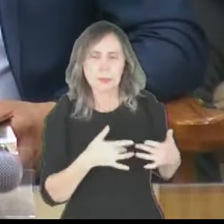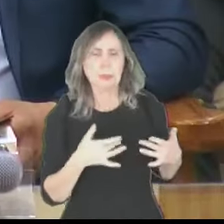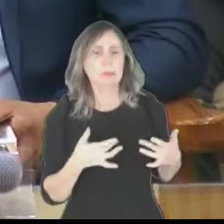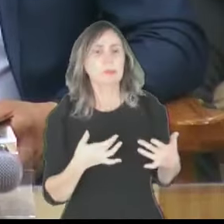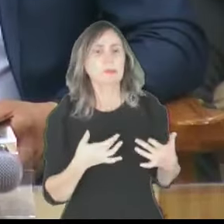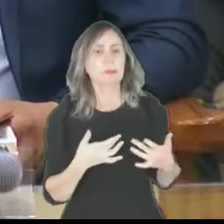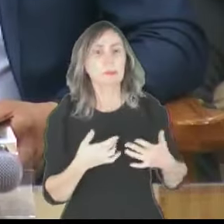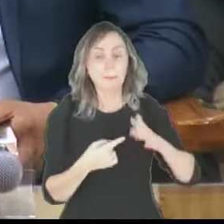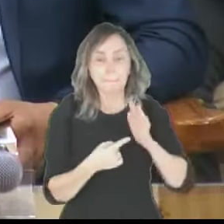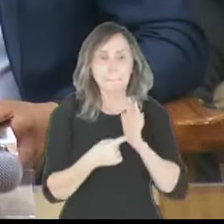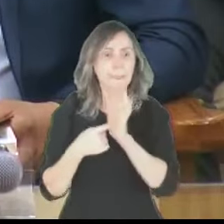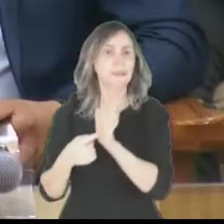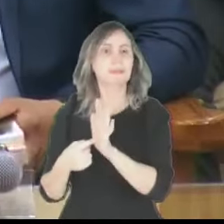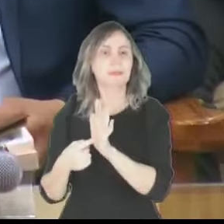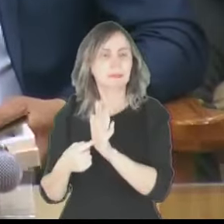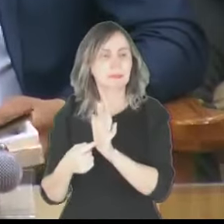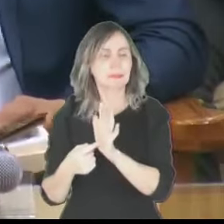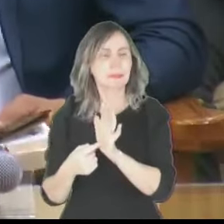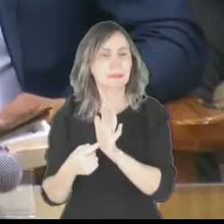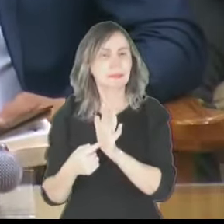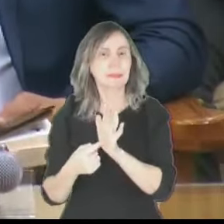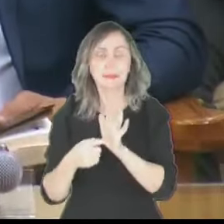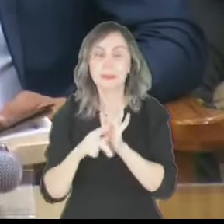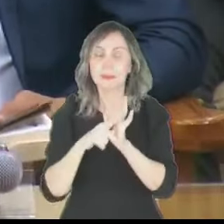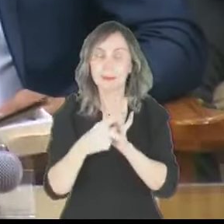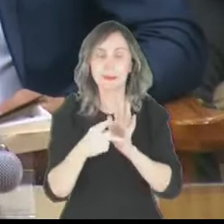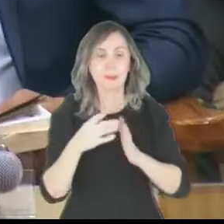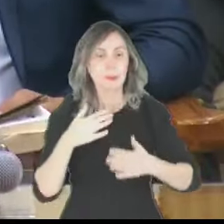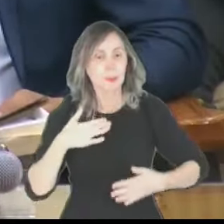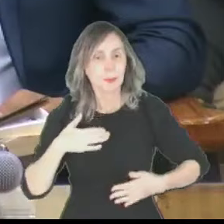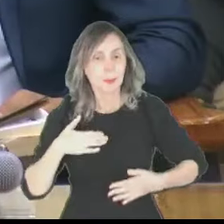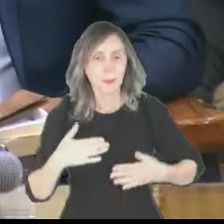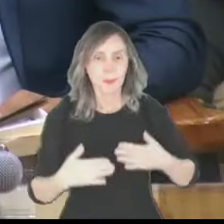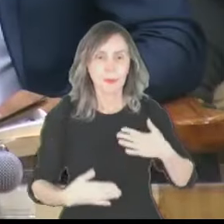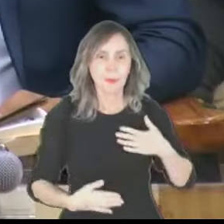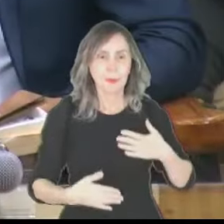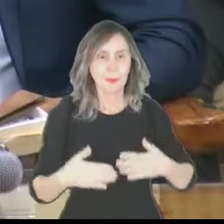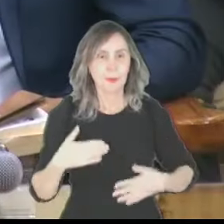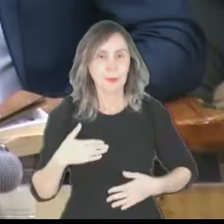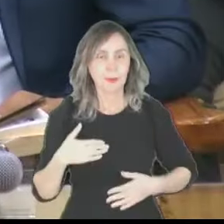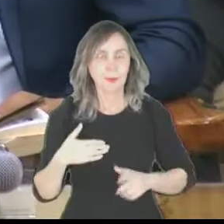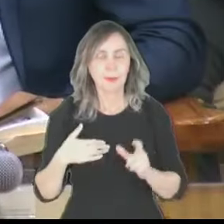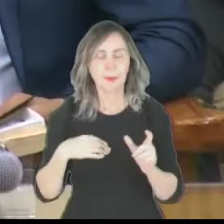que apresenteis o vosso corpo, soma.